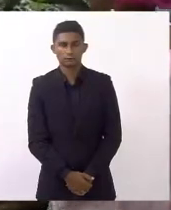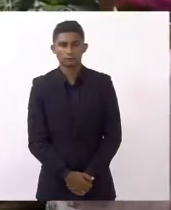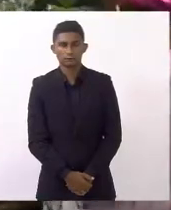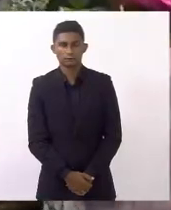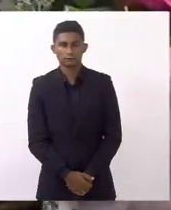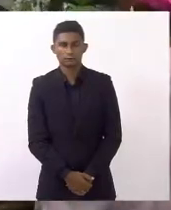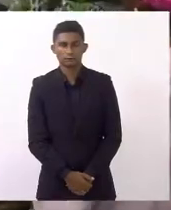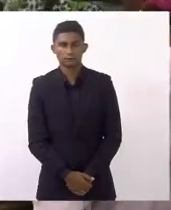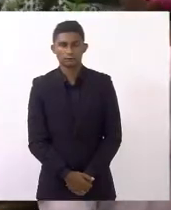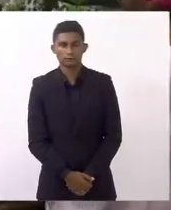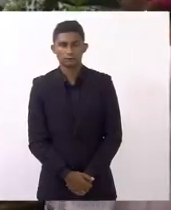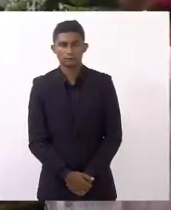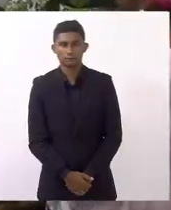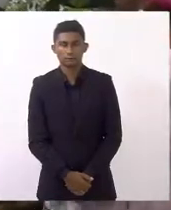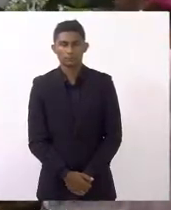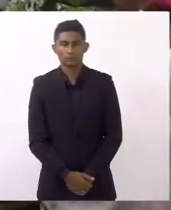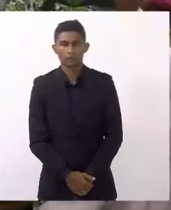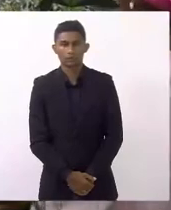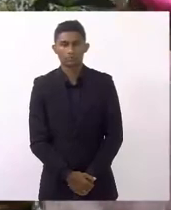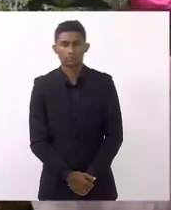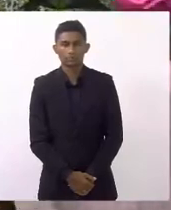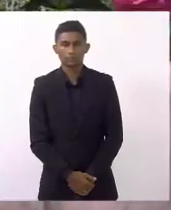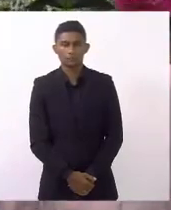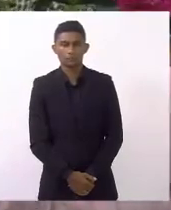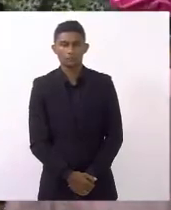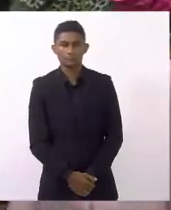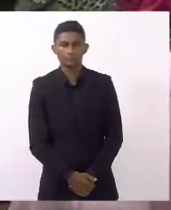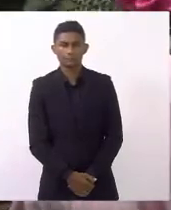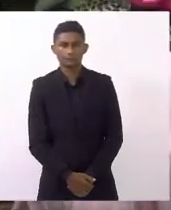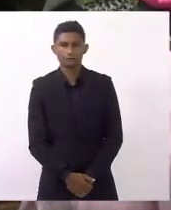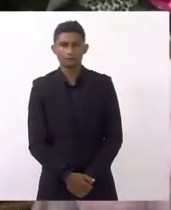E aí E aí